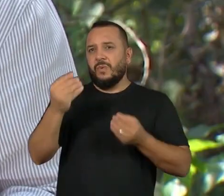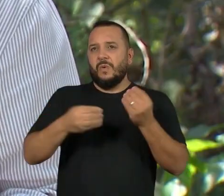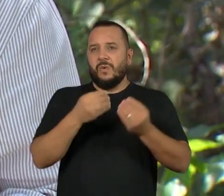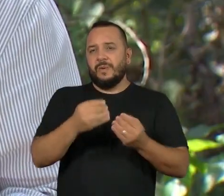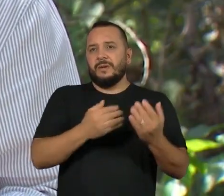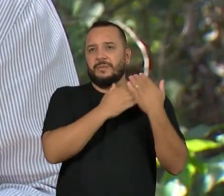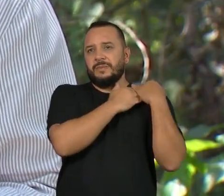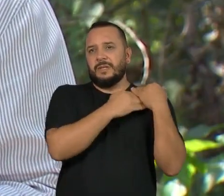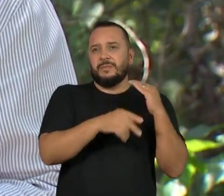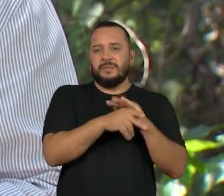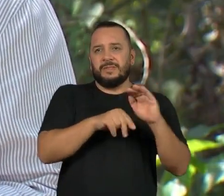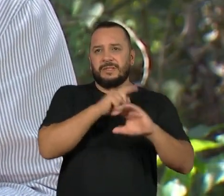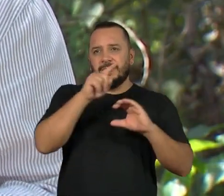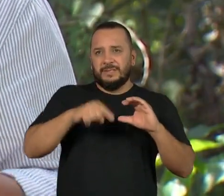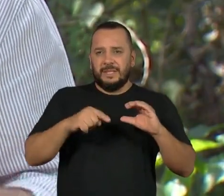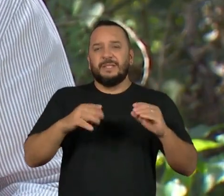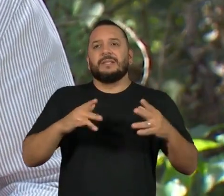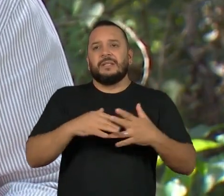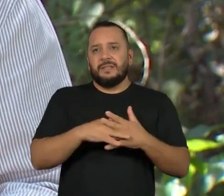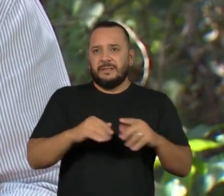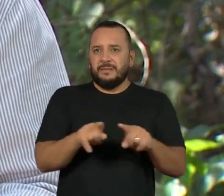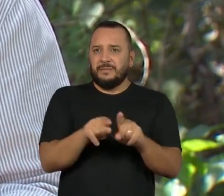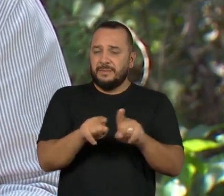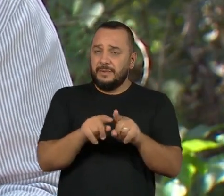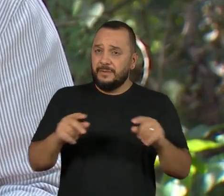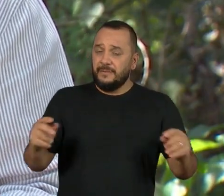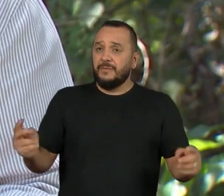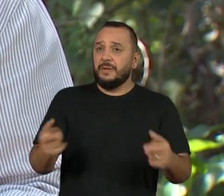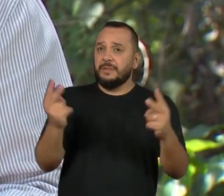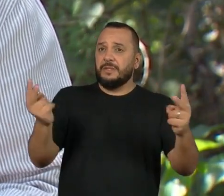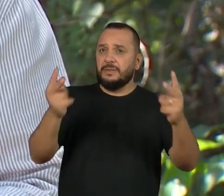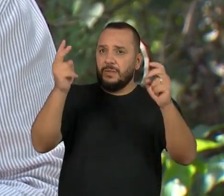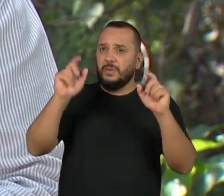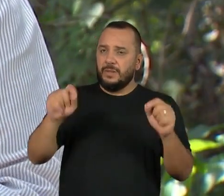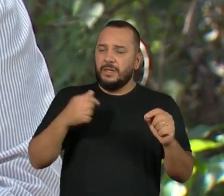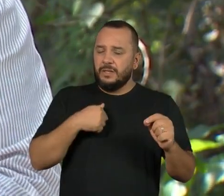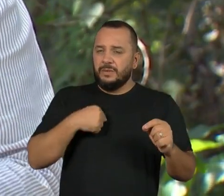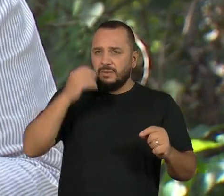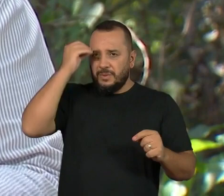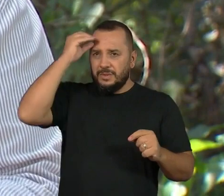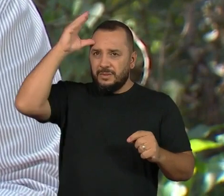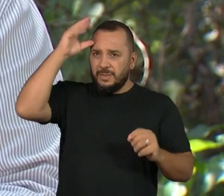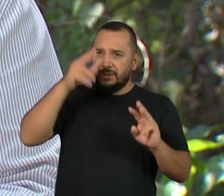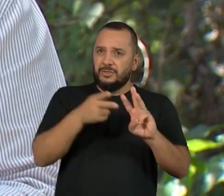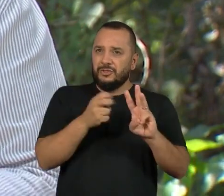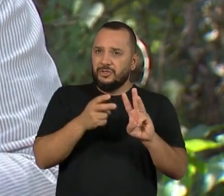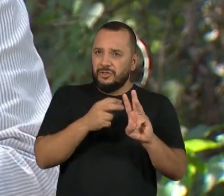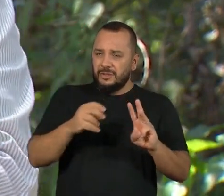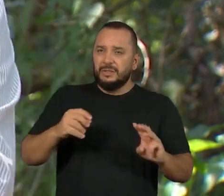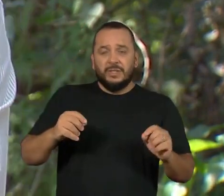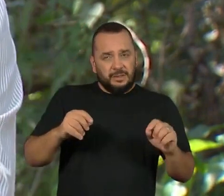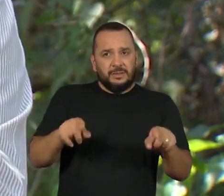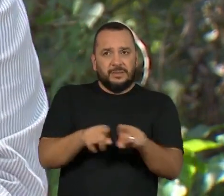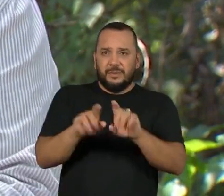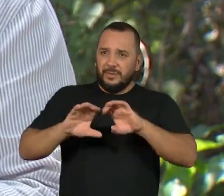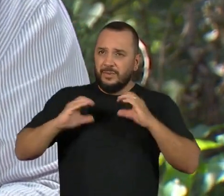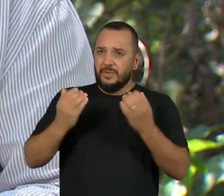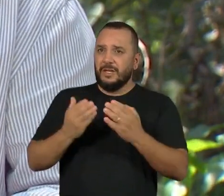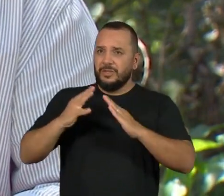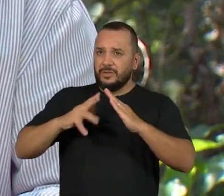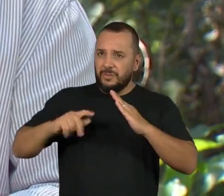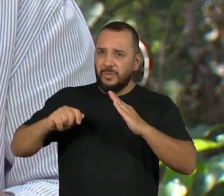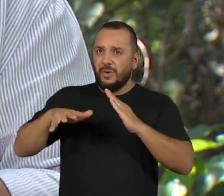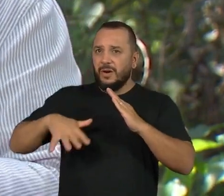da ciência cidadã, a valorização, por exemplo, dos conhecimentos tradicionais, dos conhecimentos indígenas, das comunidades